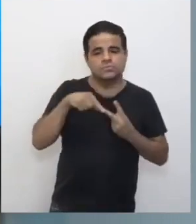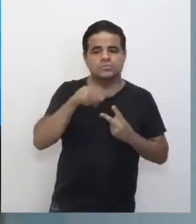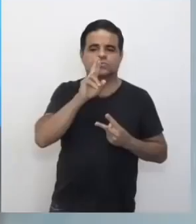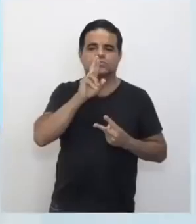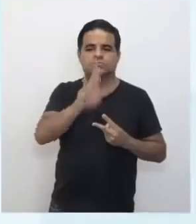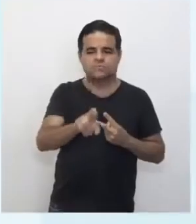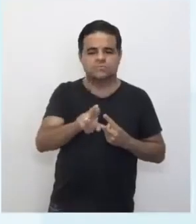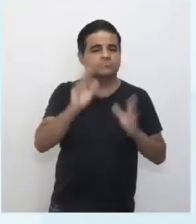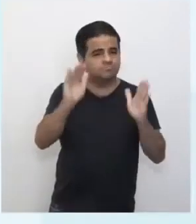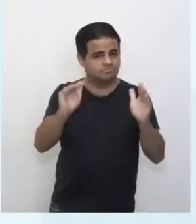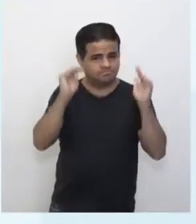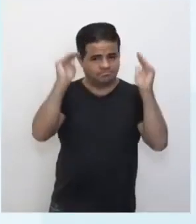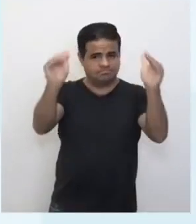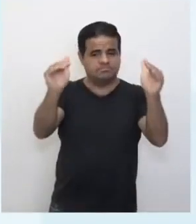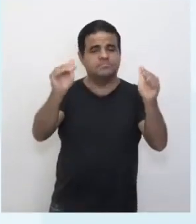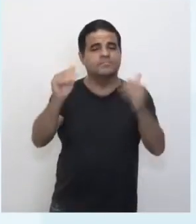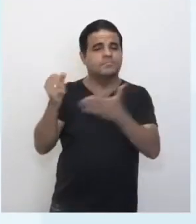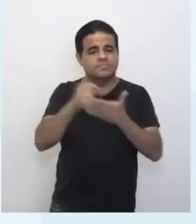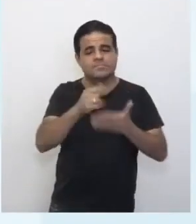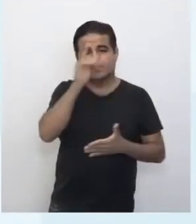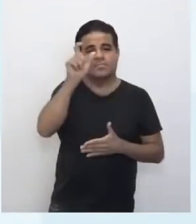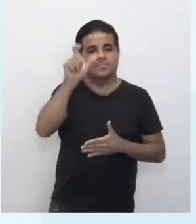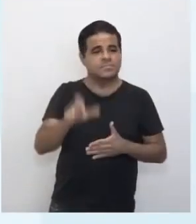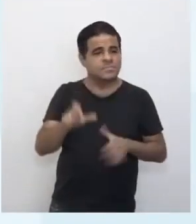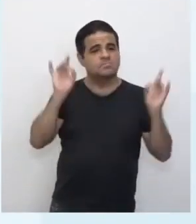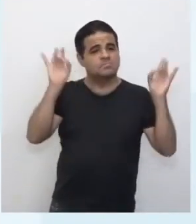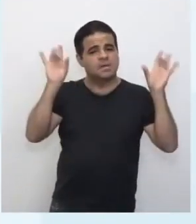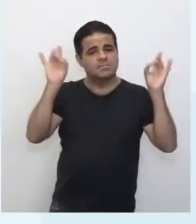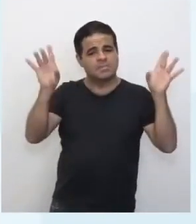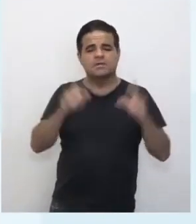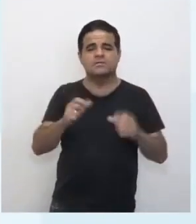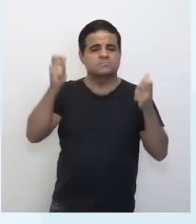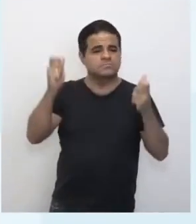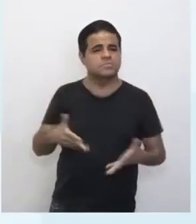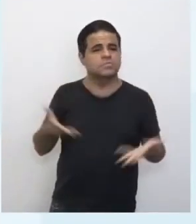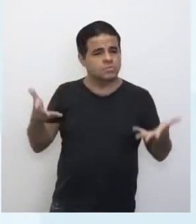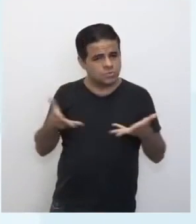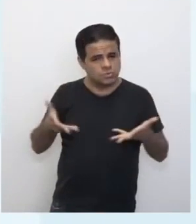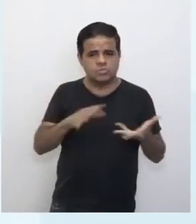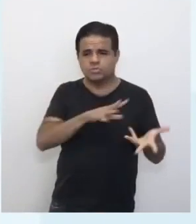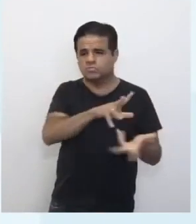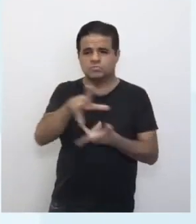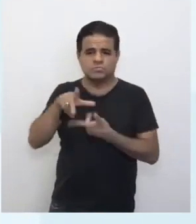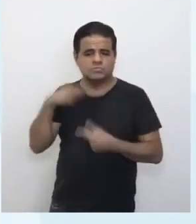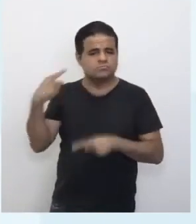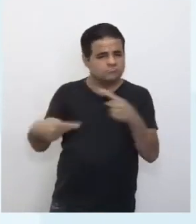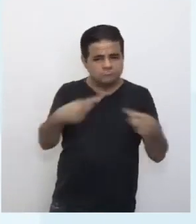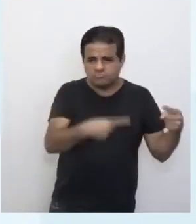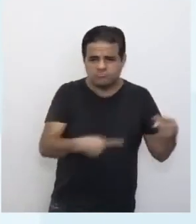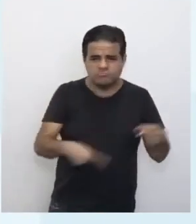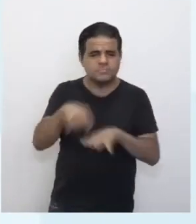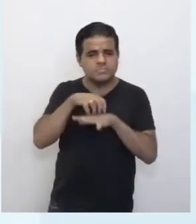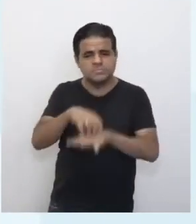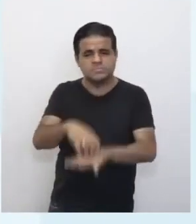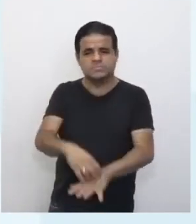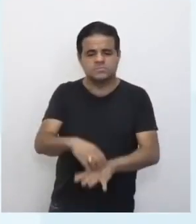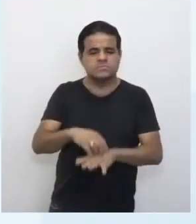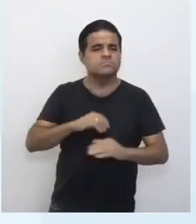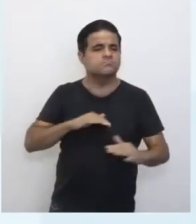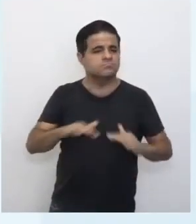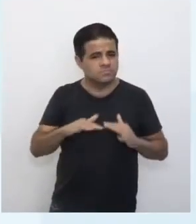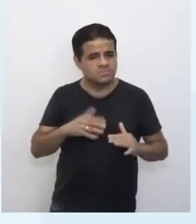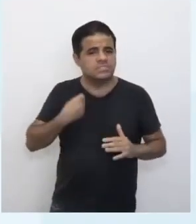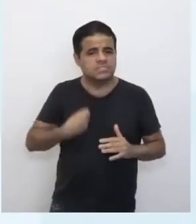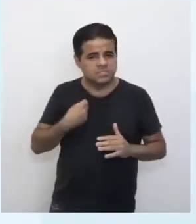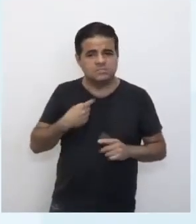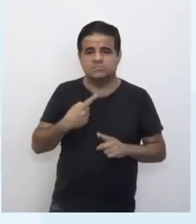uma de autoridade, tá? Então, é uma pessoa que é especialista, dizendo: hoje no mundo inteiro se discute muito no urbanismo mobilidade ativa,